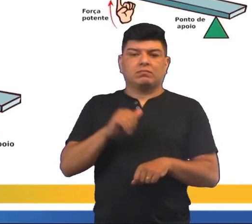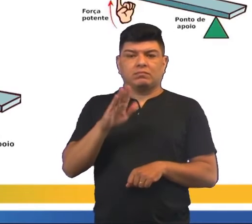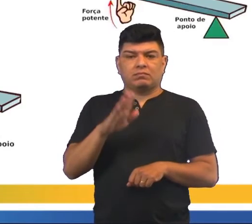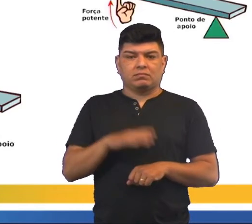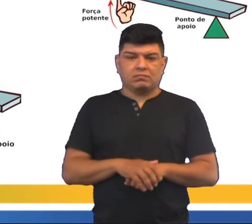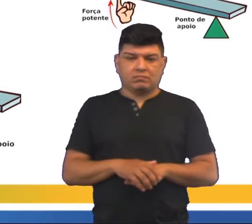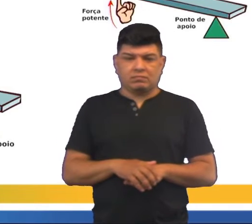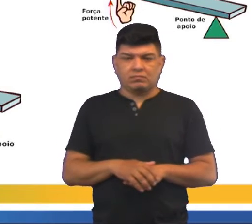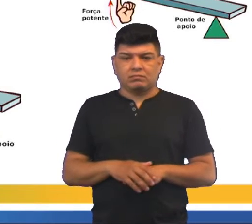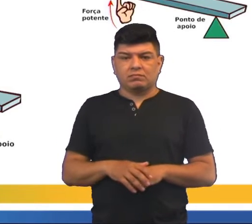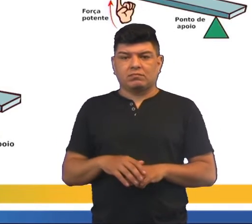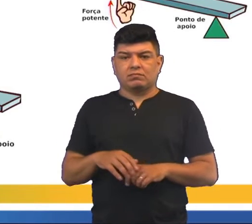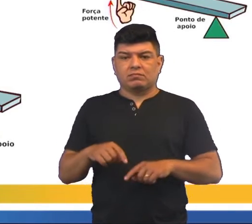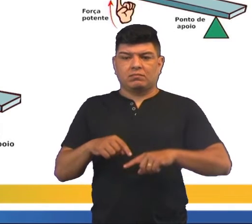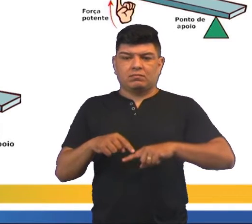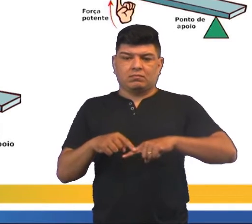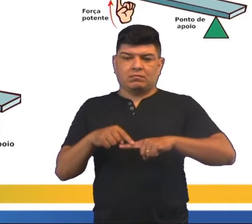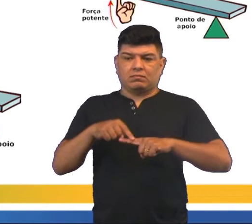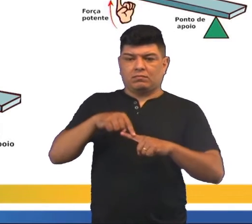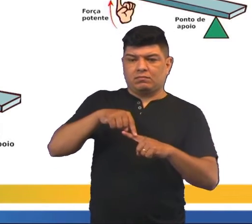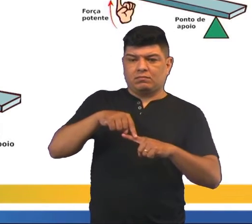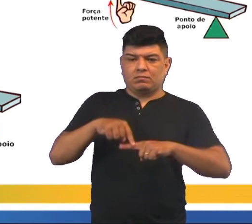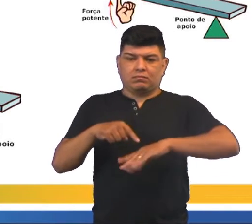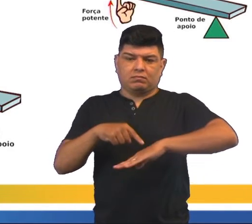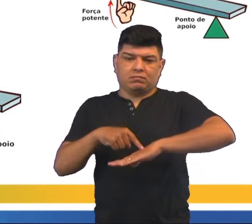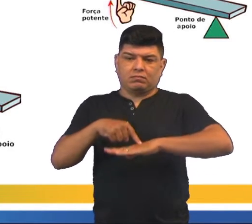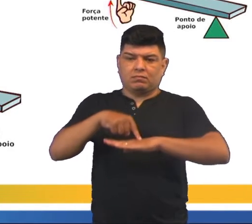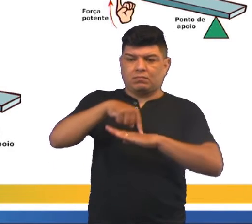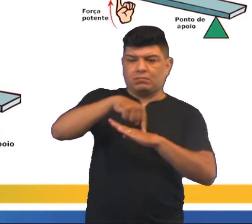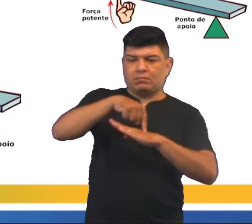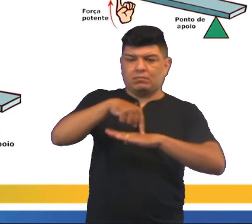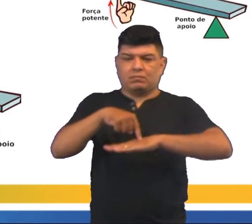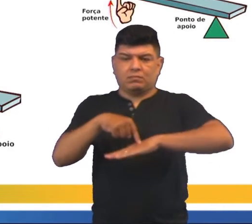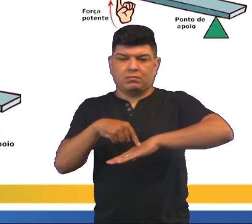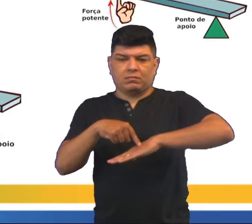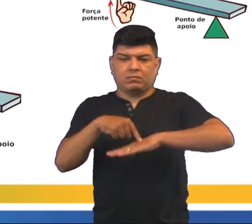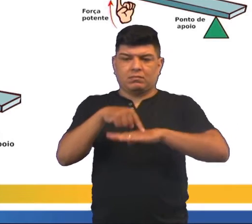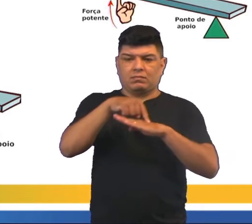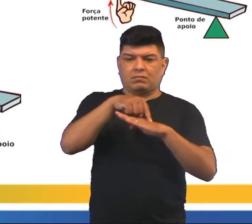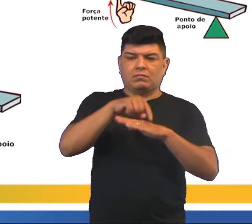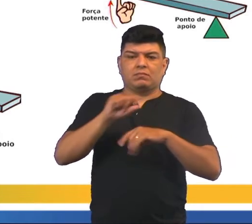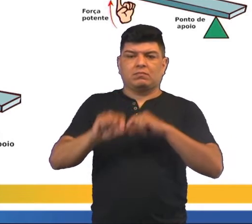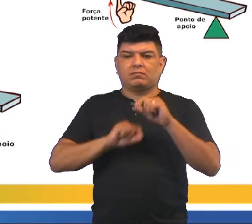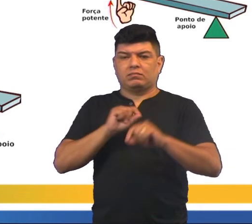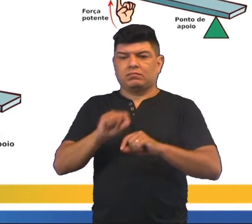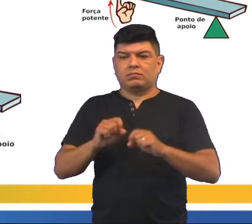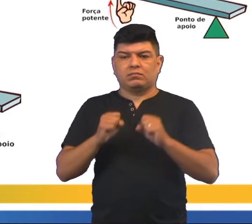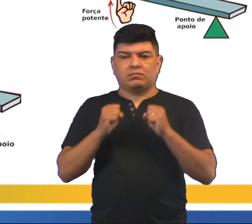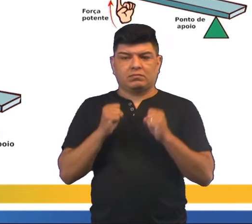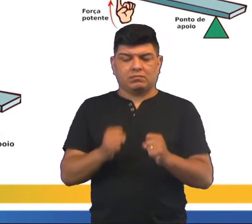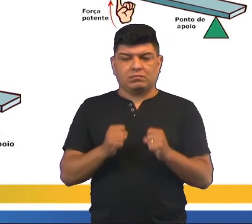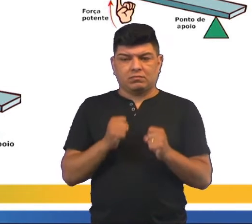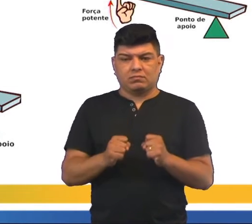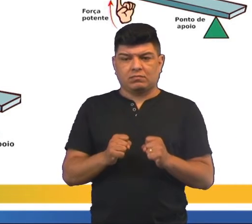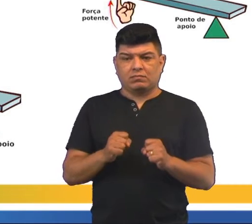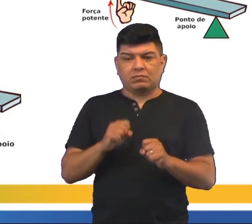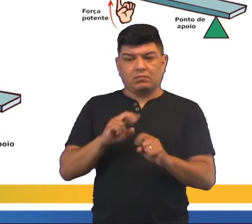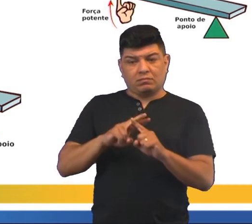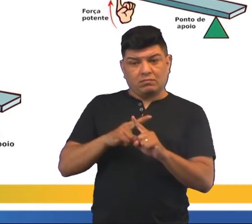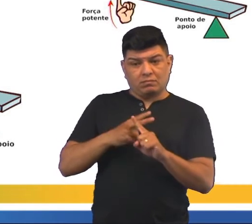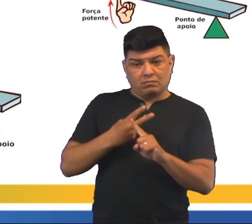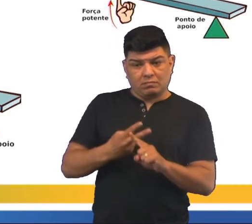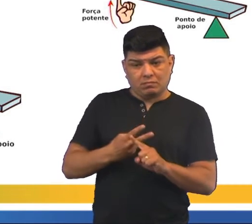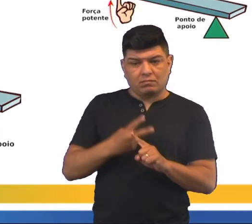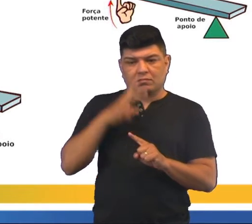pode citar Nós também temos as alavancas as alavancas elas vão ser capazes de multiplicar